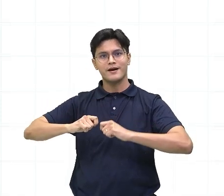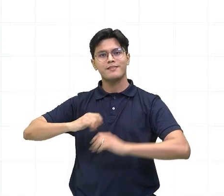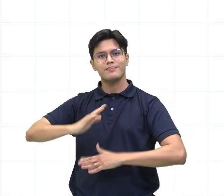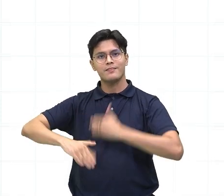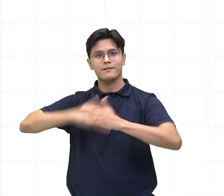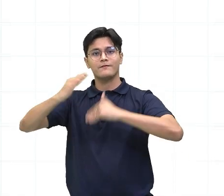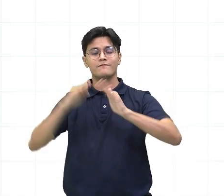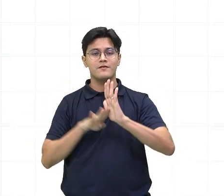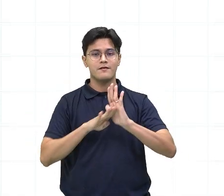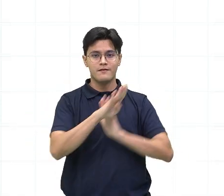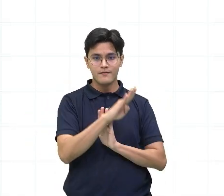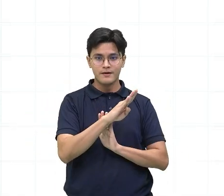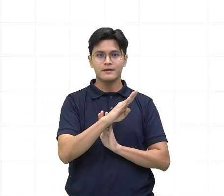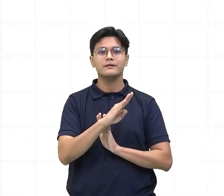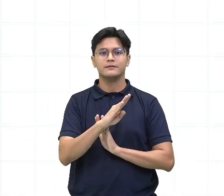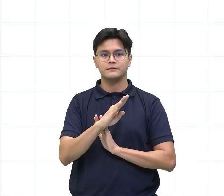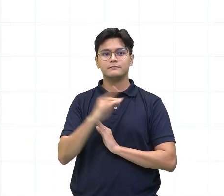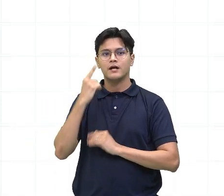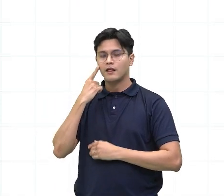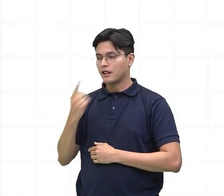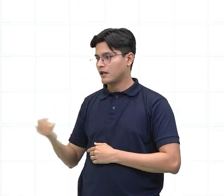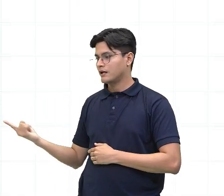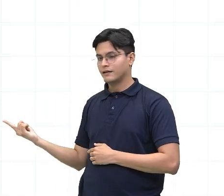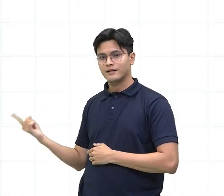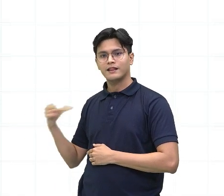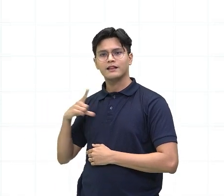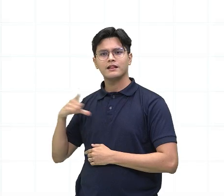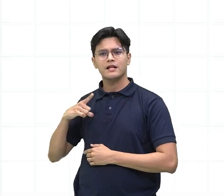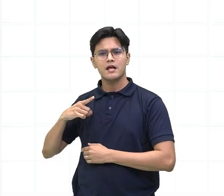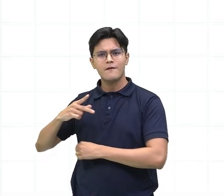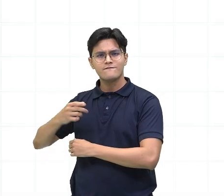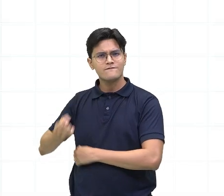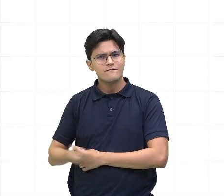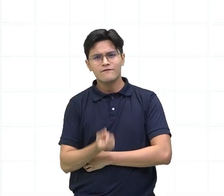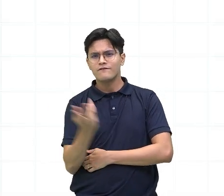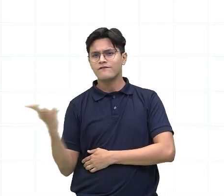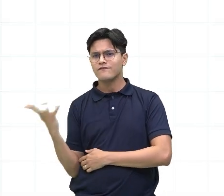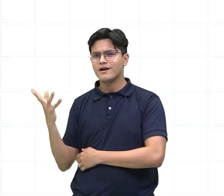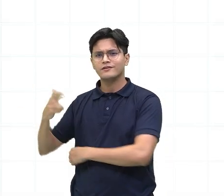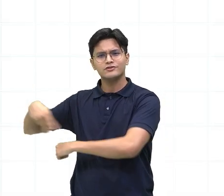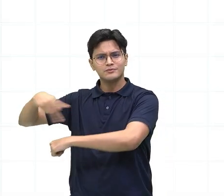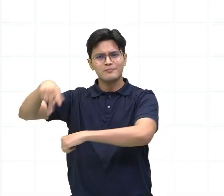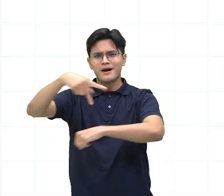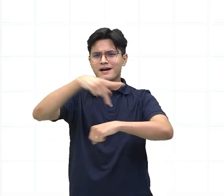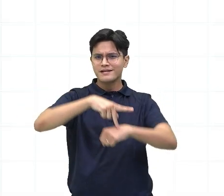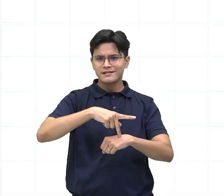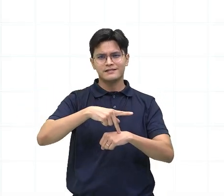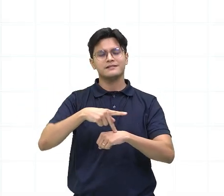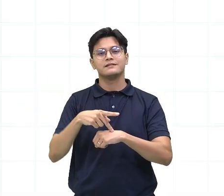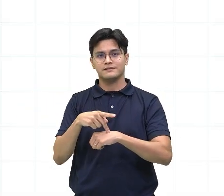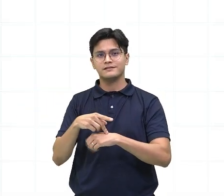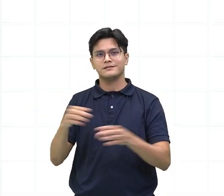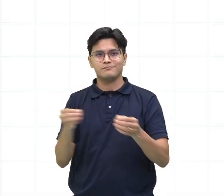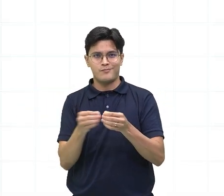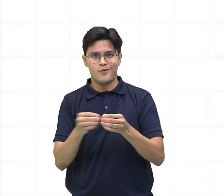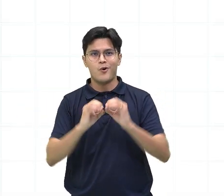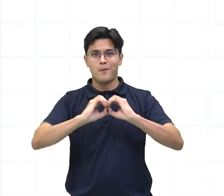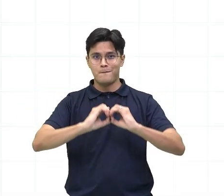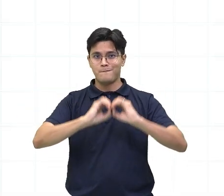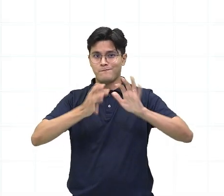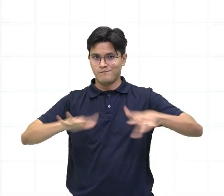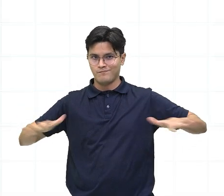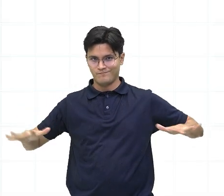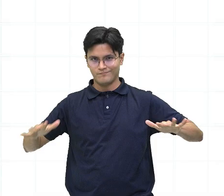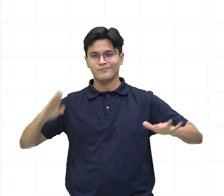da APEC, que a gente vai observar que são diversos, gente, que são banhados aí pelo Oceano Pacífico